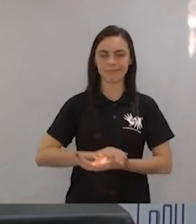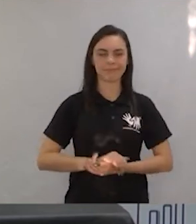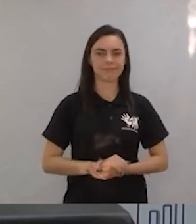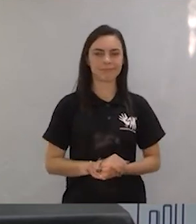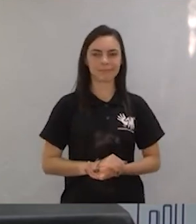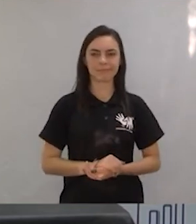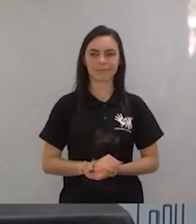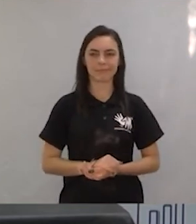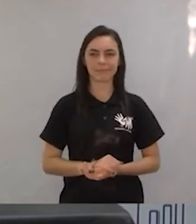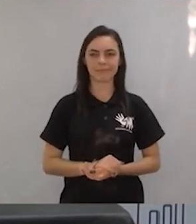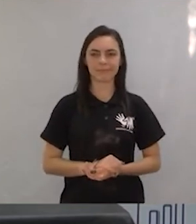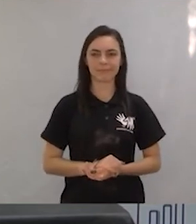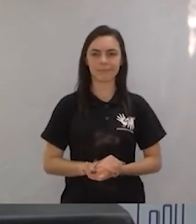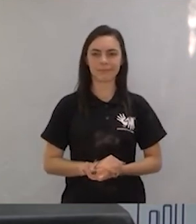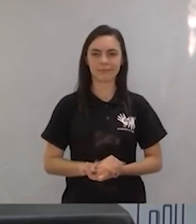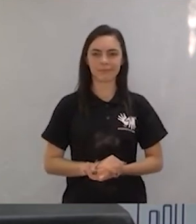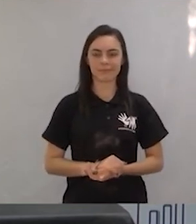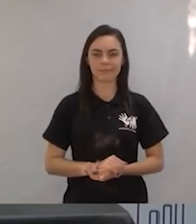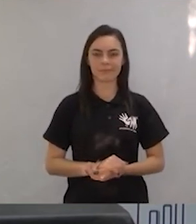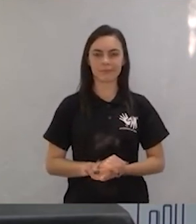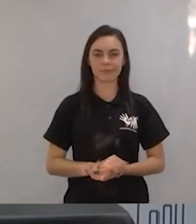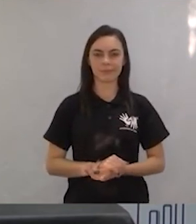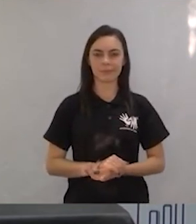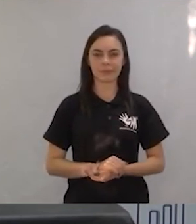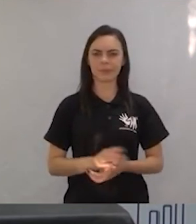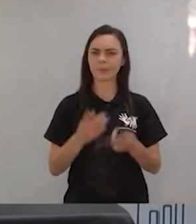lista. Vamos lá.